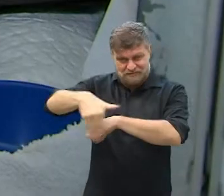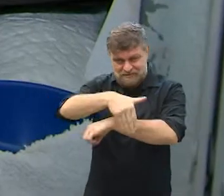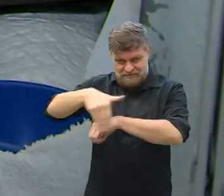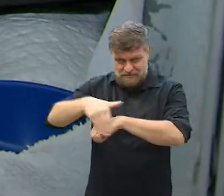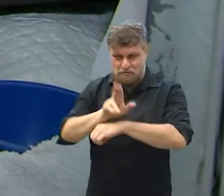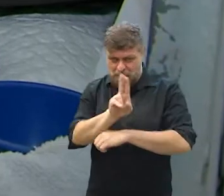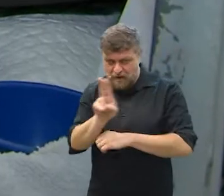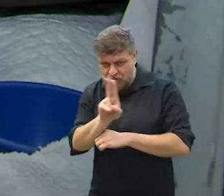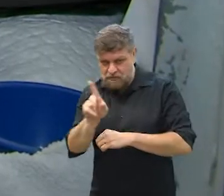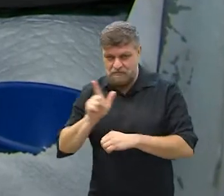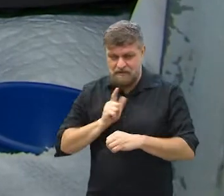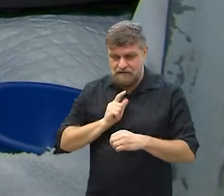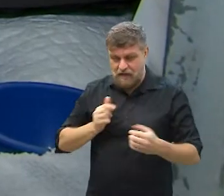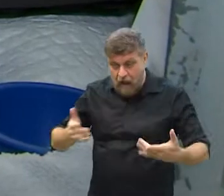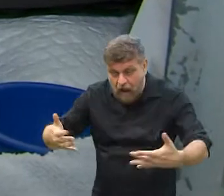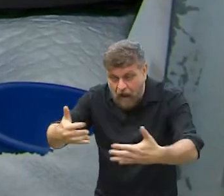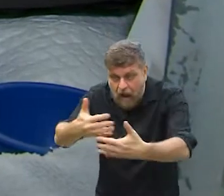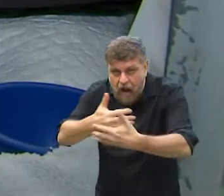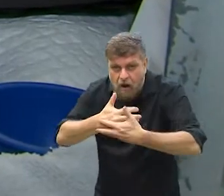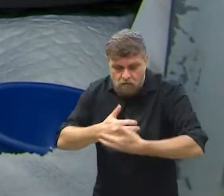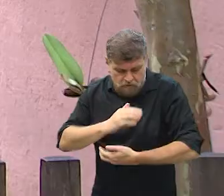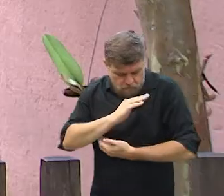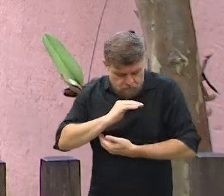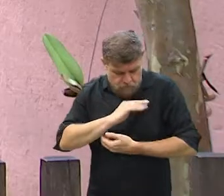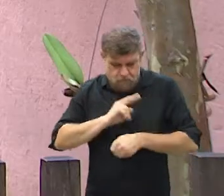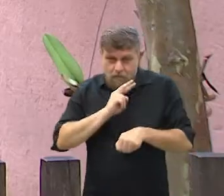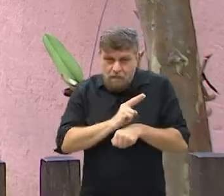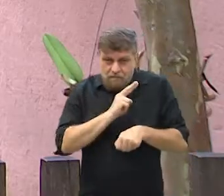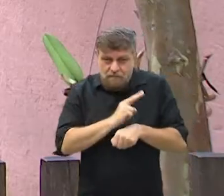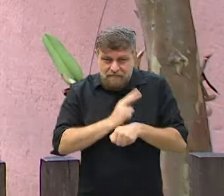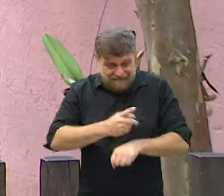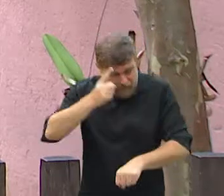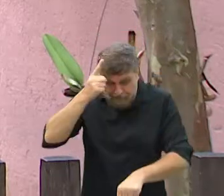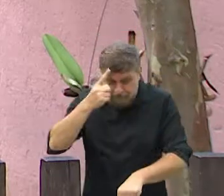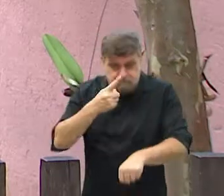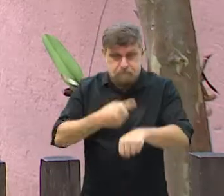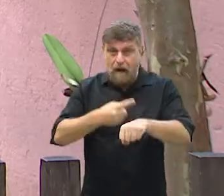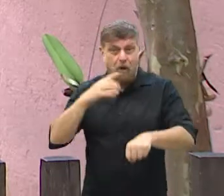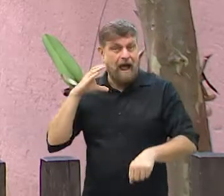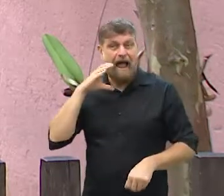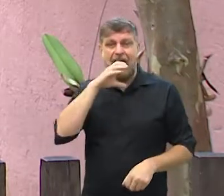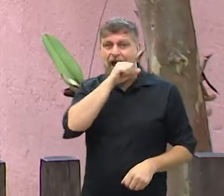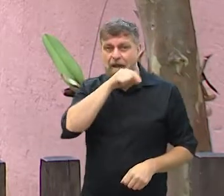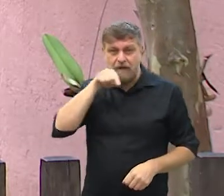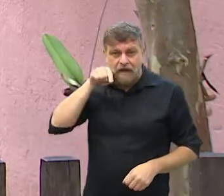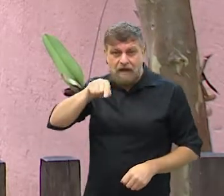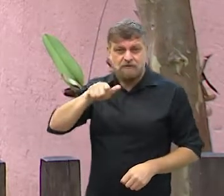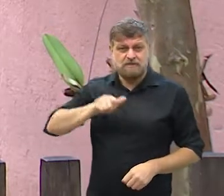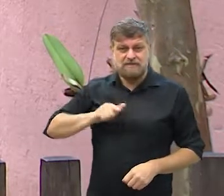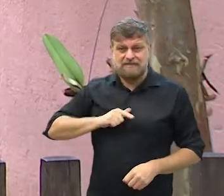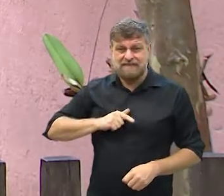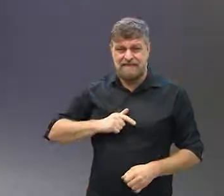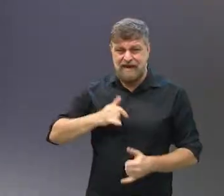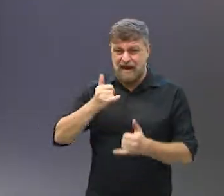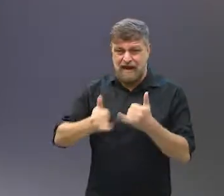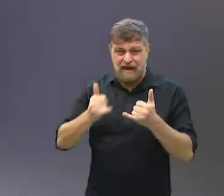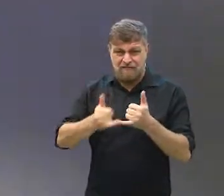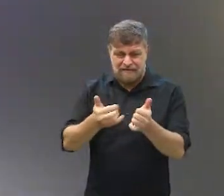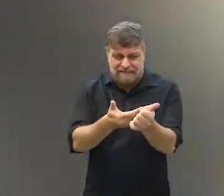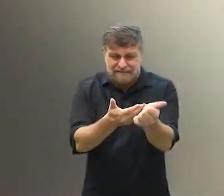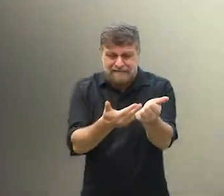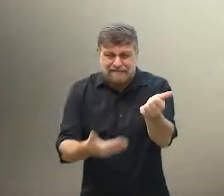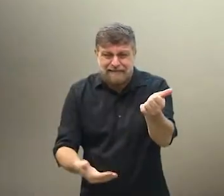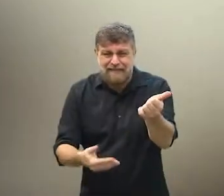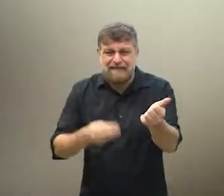filhotes e já receberam os tratamentos necessários então foi bem emergência assim mesmo é praticamente vamos assim